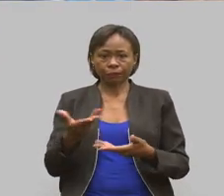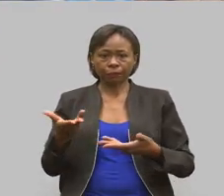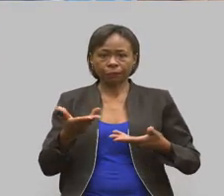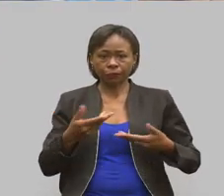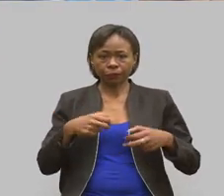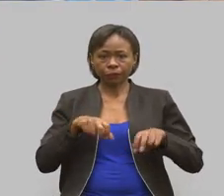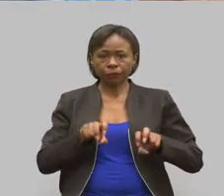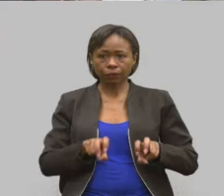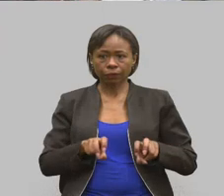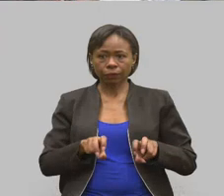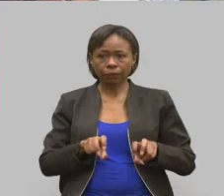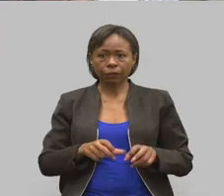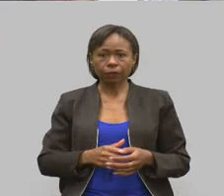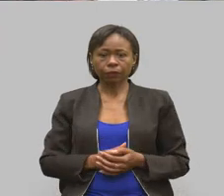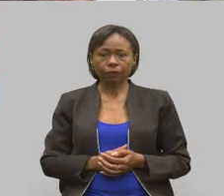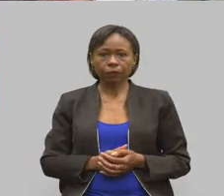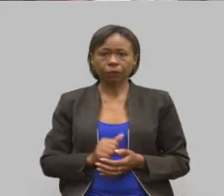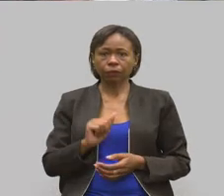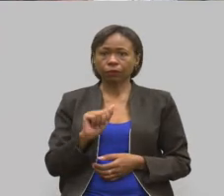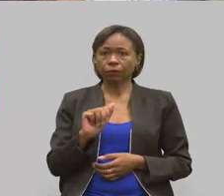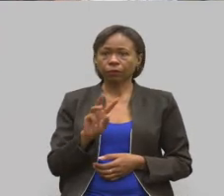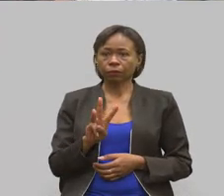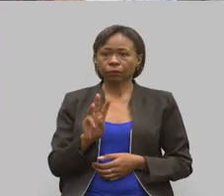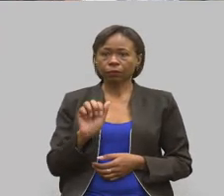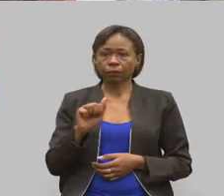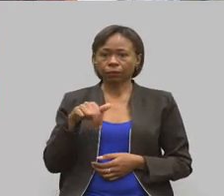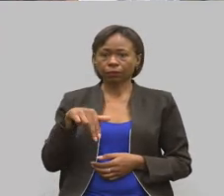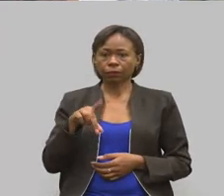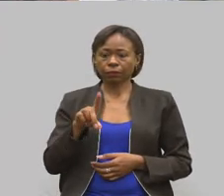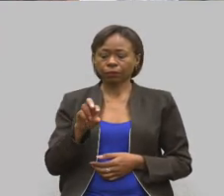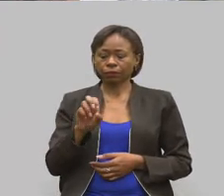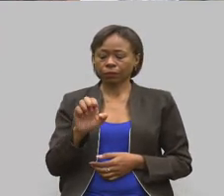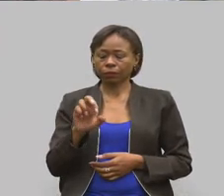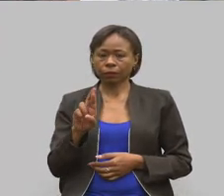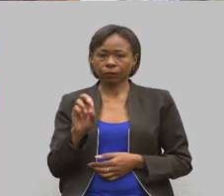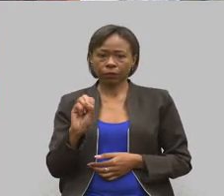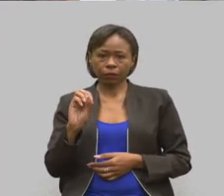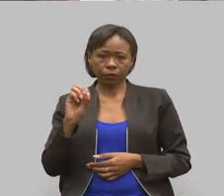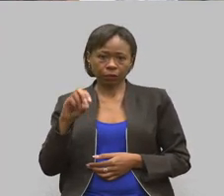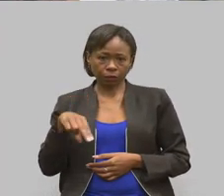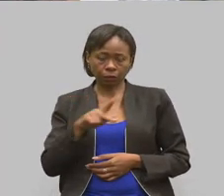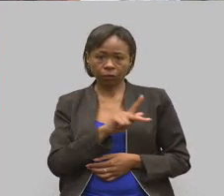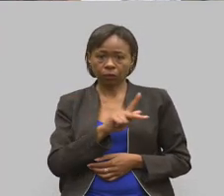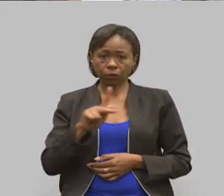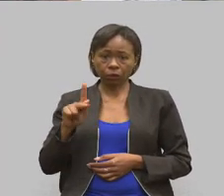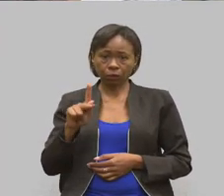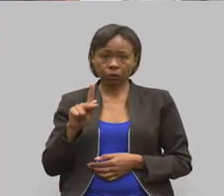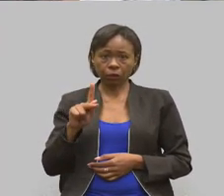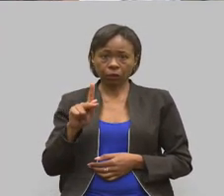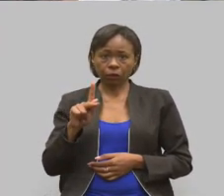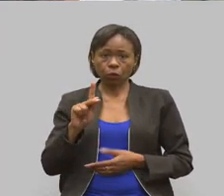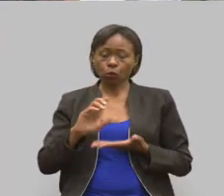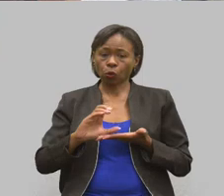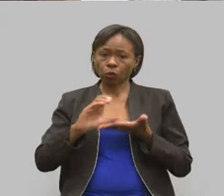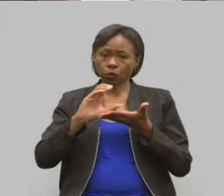Castro Anderson Luiz Coelho Presidente do Conselho Regional de fisioterapia